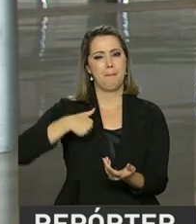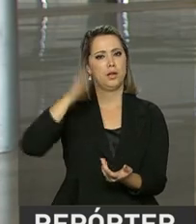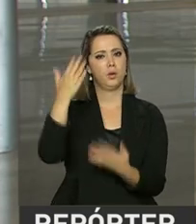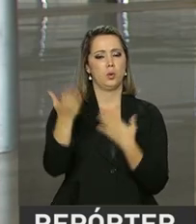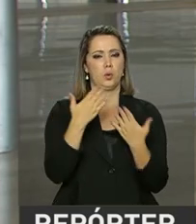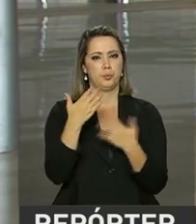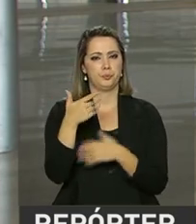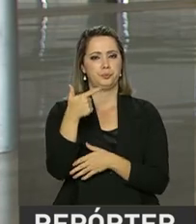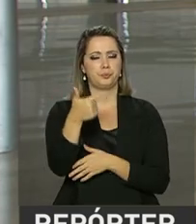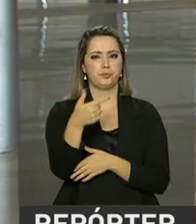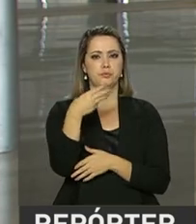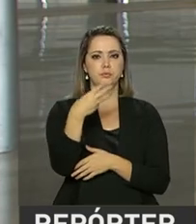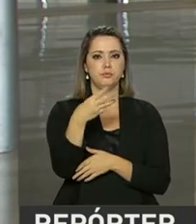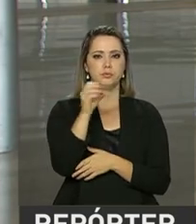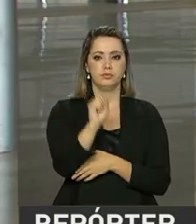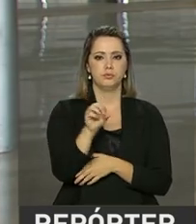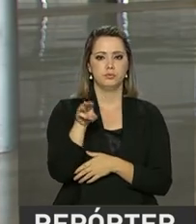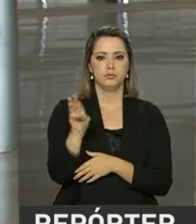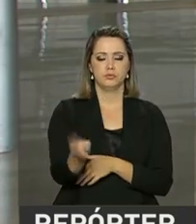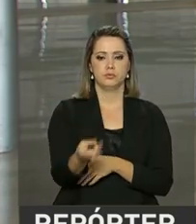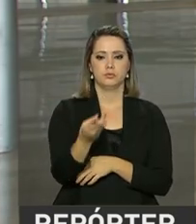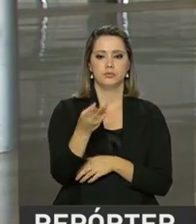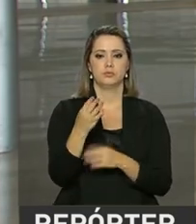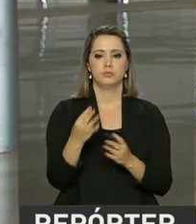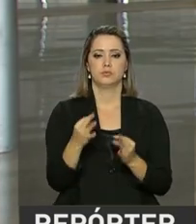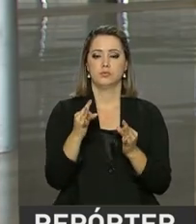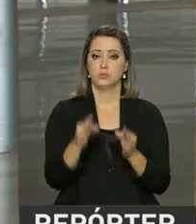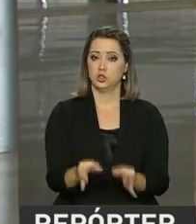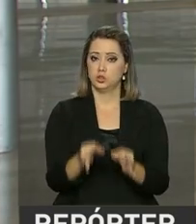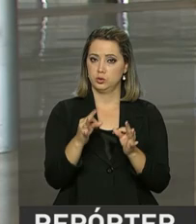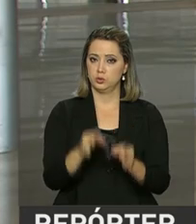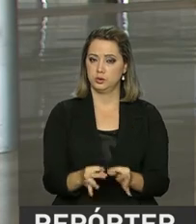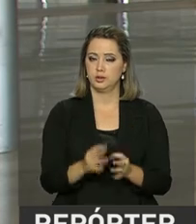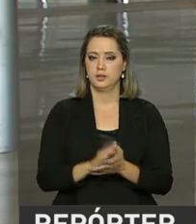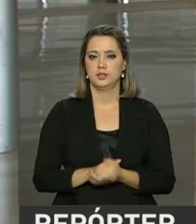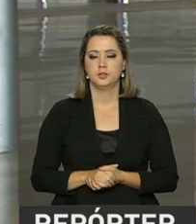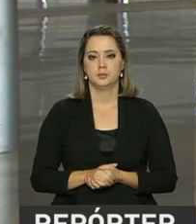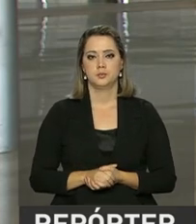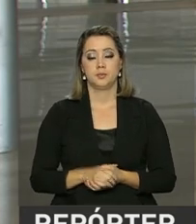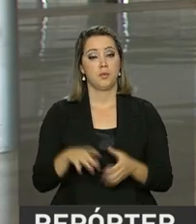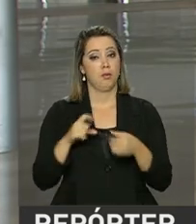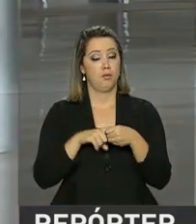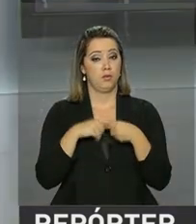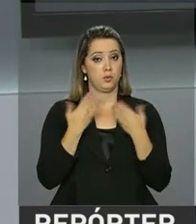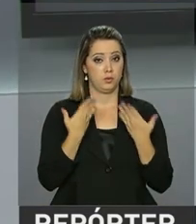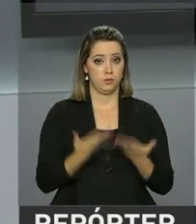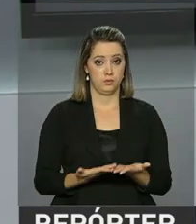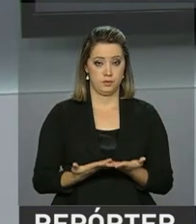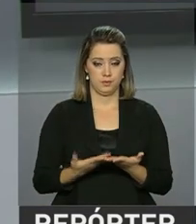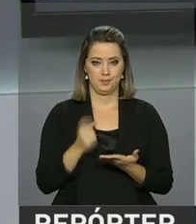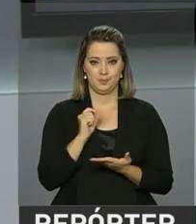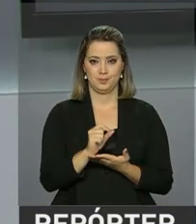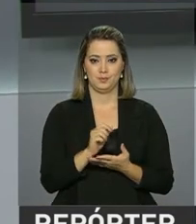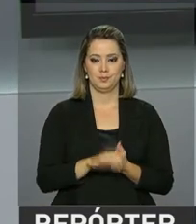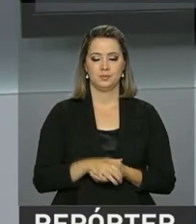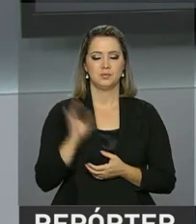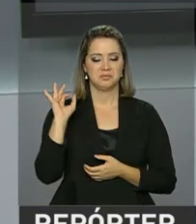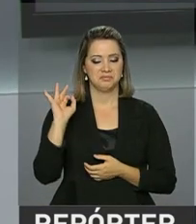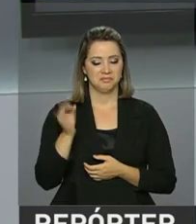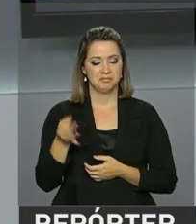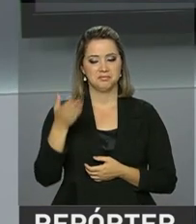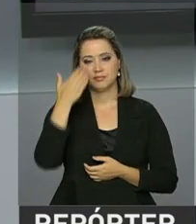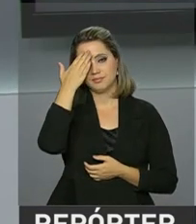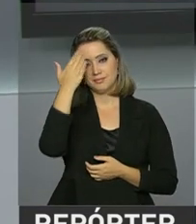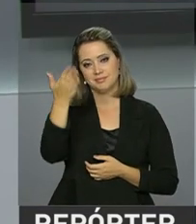do que 238 milhões de toneladas de grãos eu volto com você no estúdio Roberto tá certo